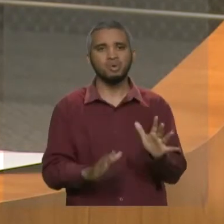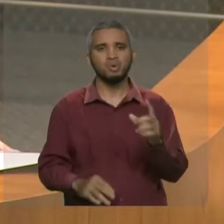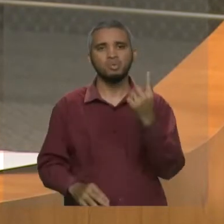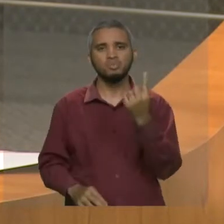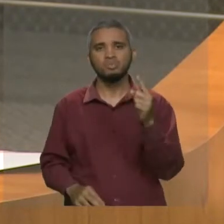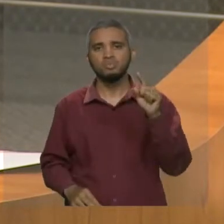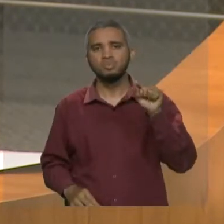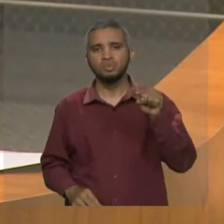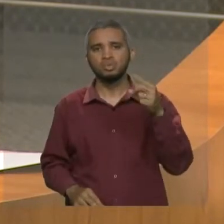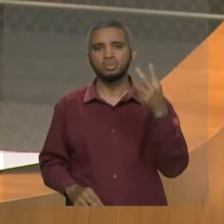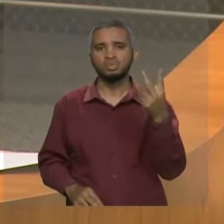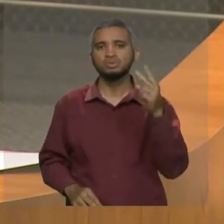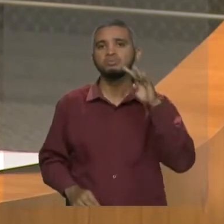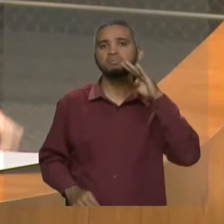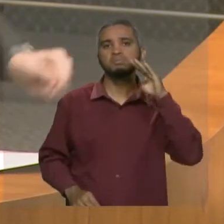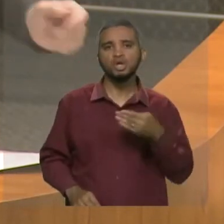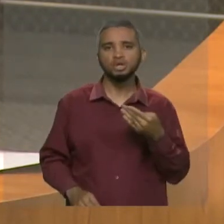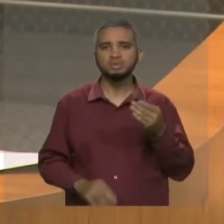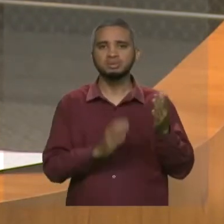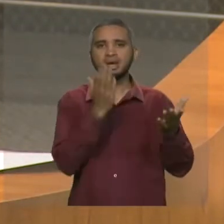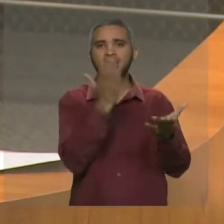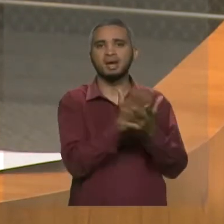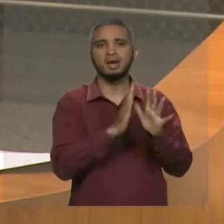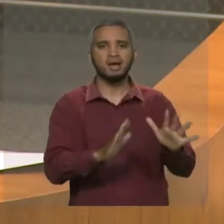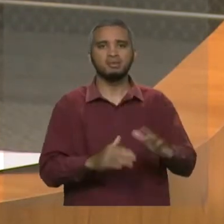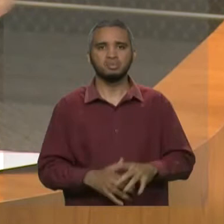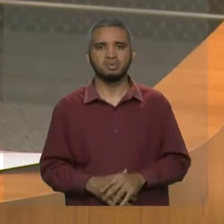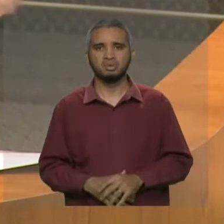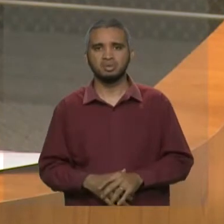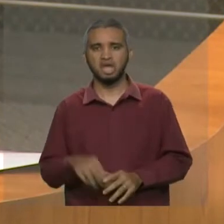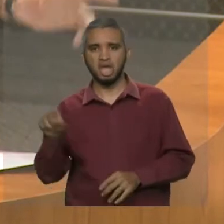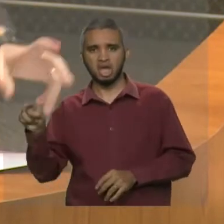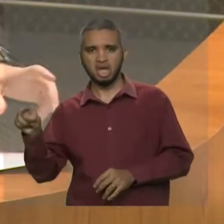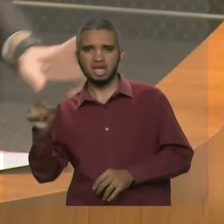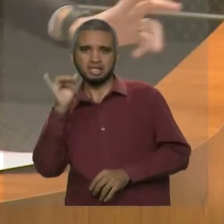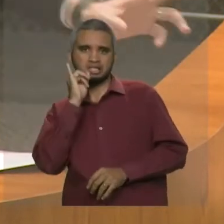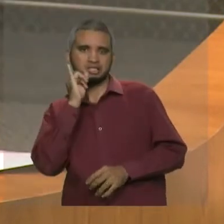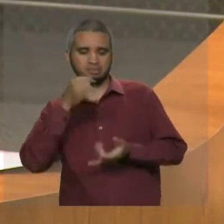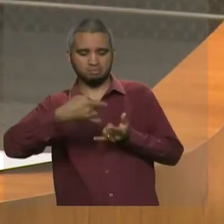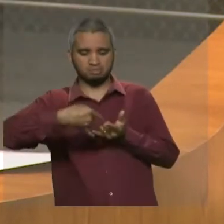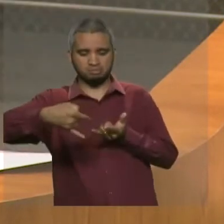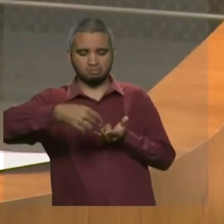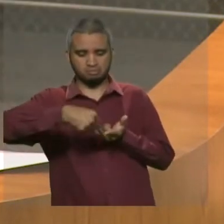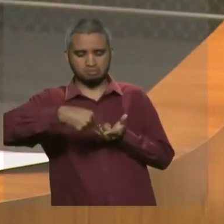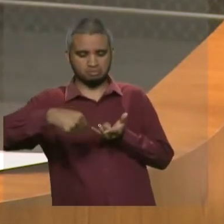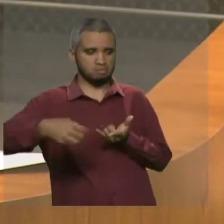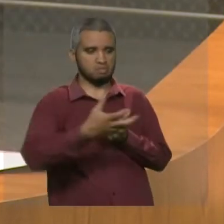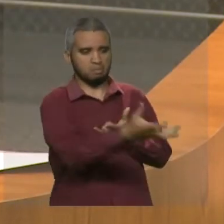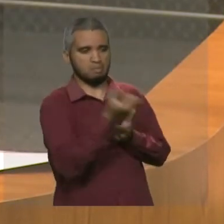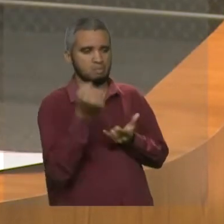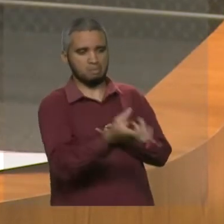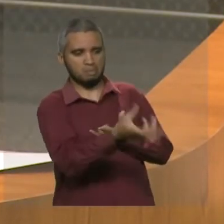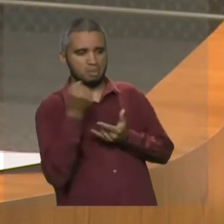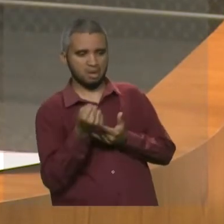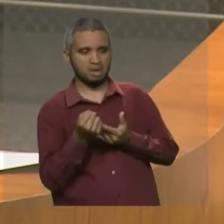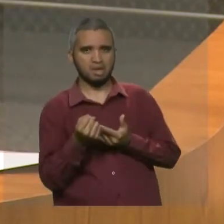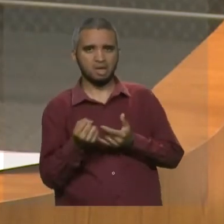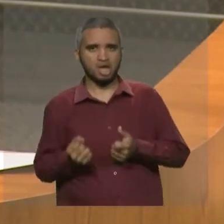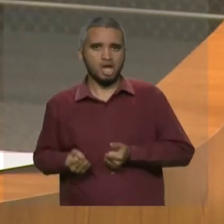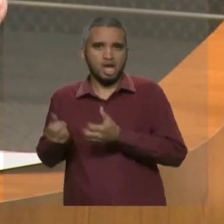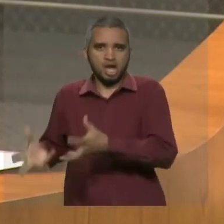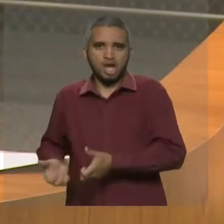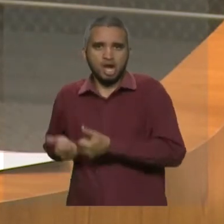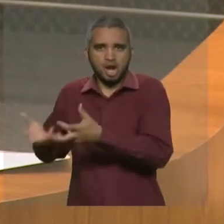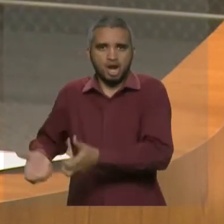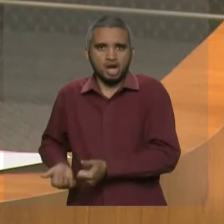Então, o que ele pedalou? Ele não tirou do FEPA, ele não chegou no FEPA, fez um cheque FEPA e tal e botou. Ele não colocou e gastou tudo o FEPA. E esse